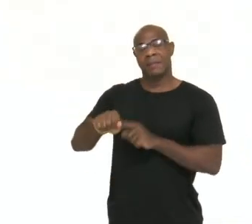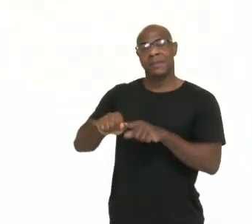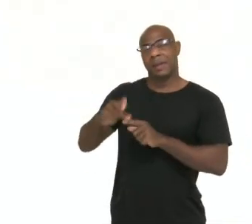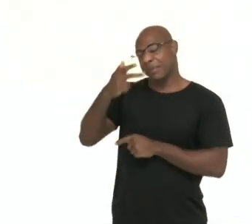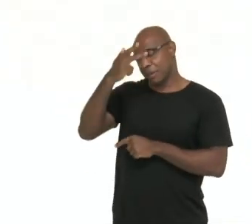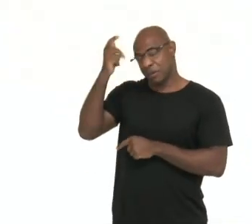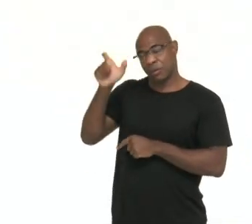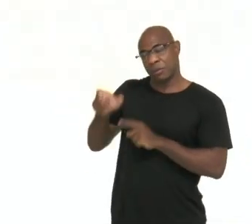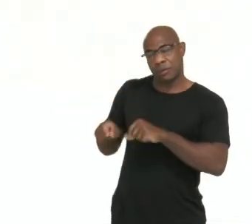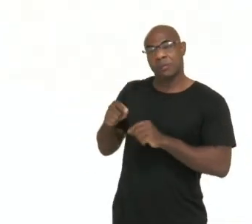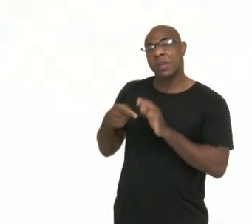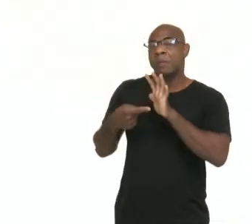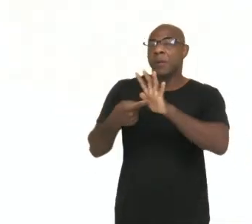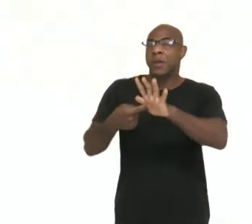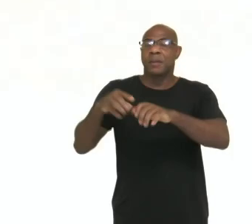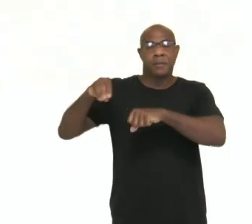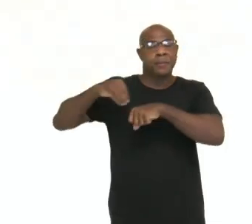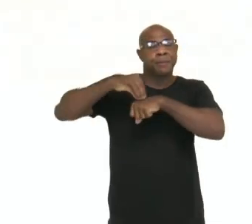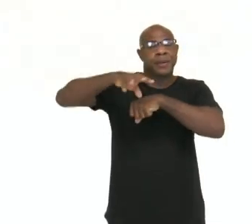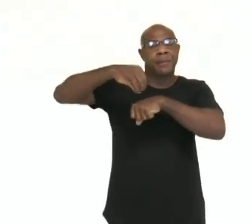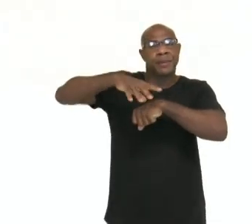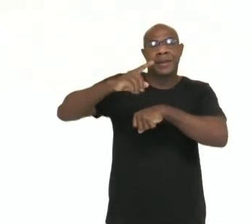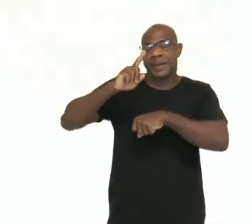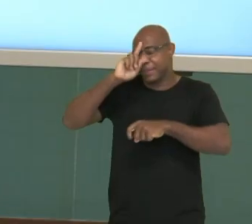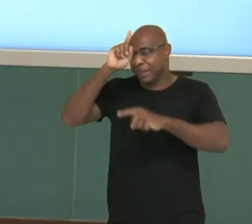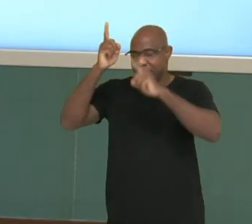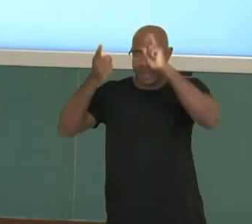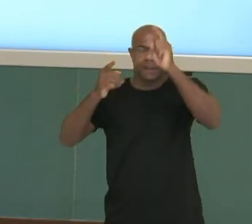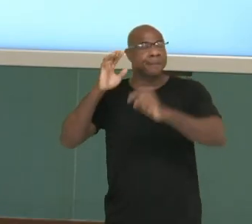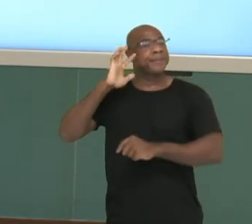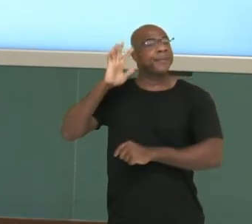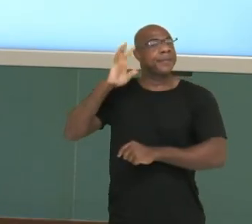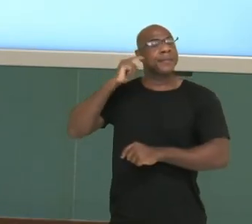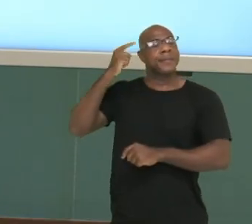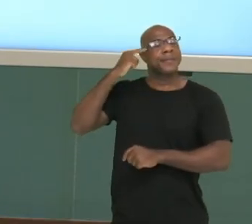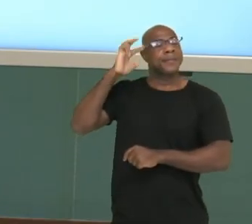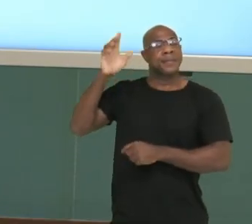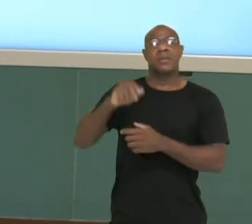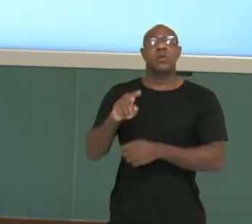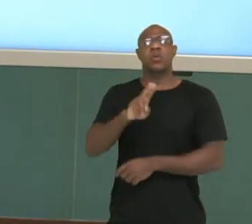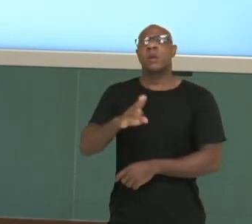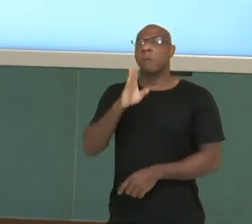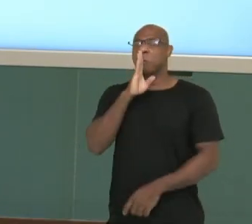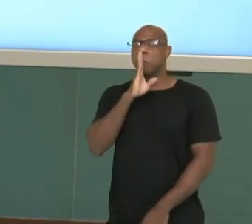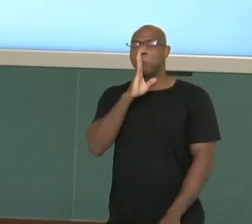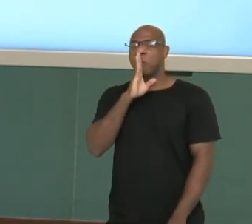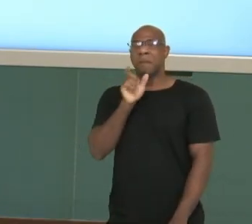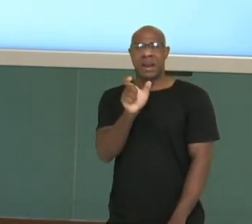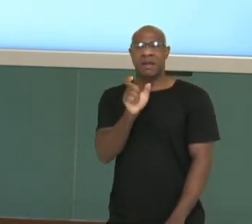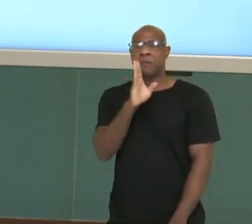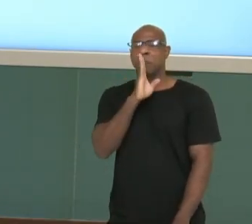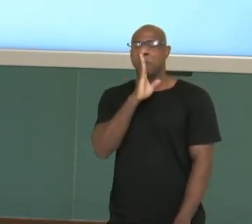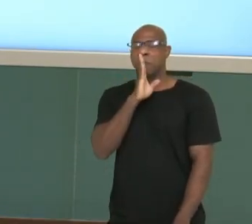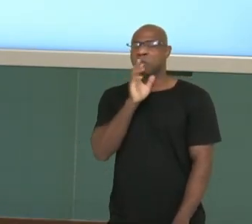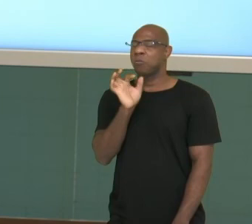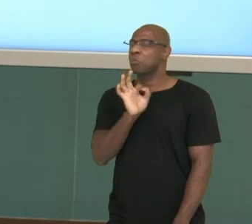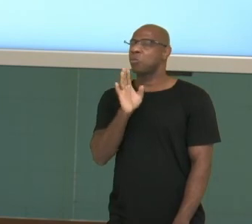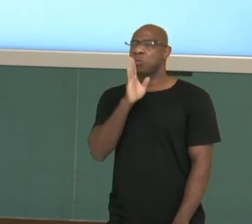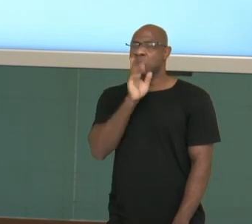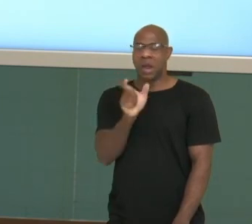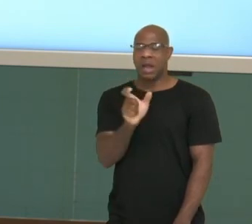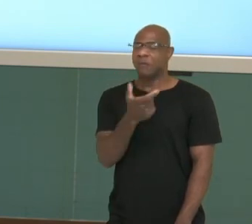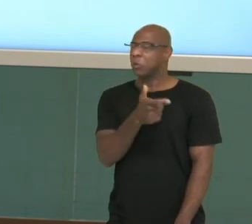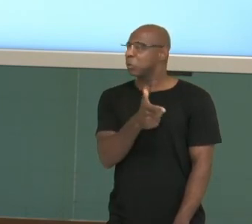passar ideias e pensamentos sem usar nem ao menos uma palavra, utilizando somente